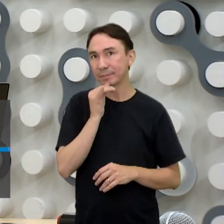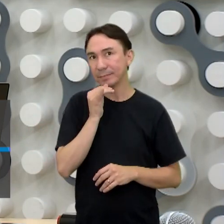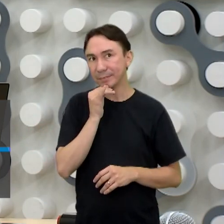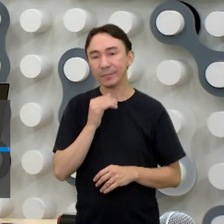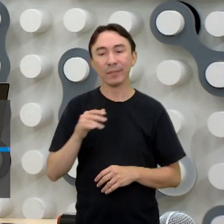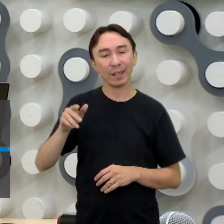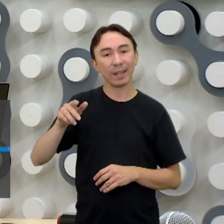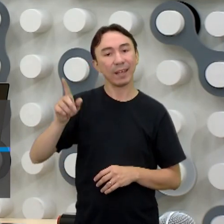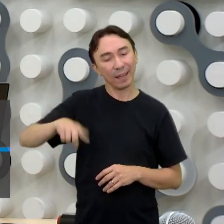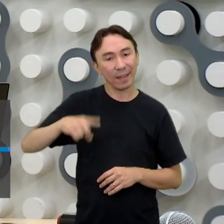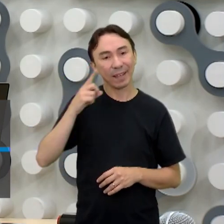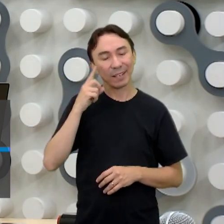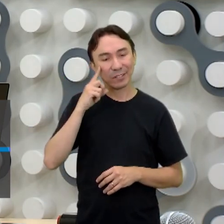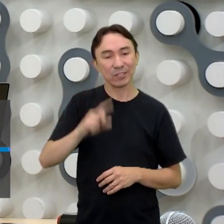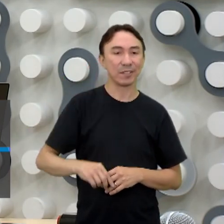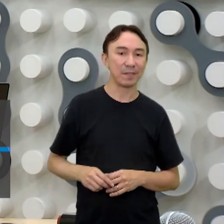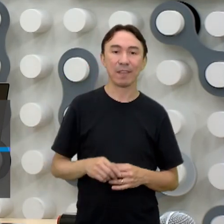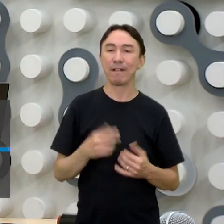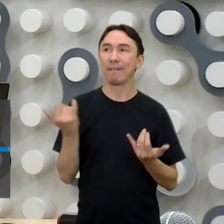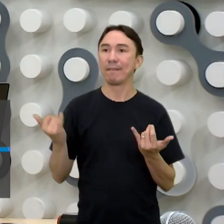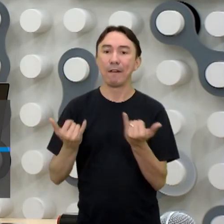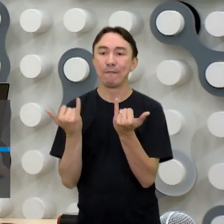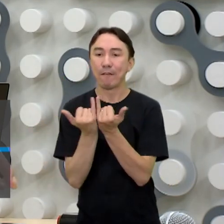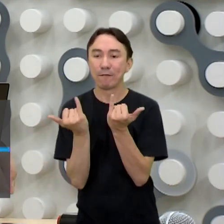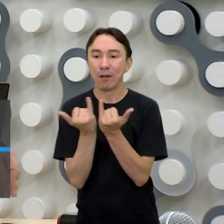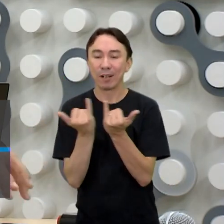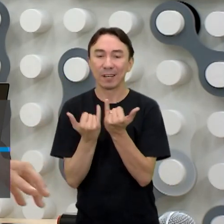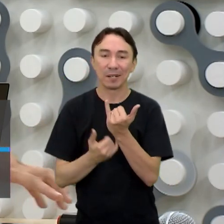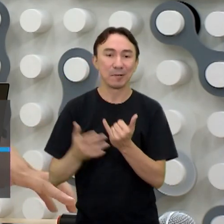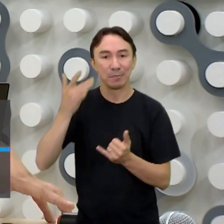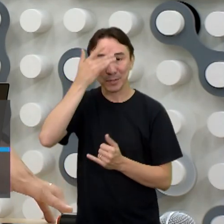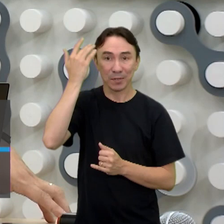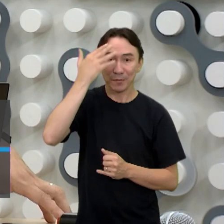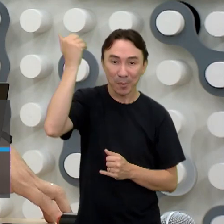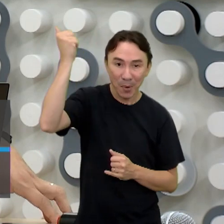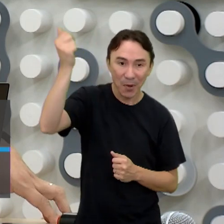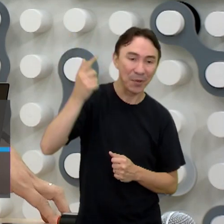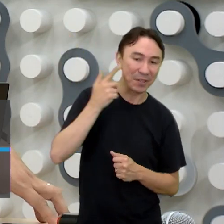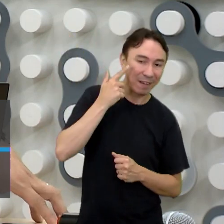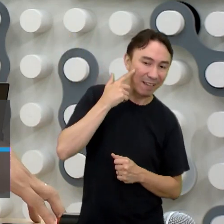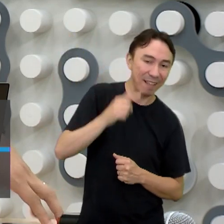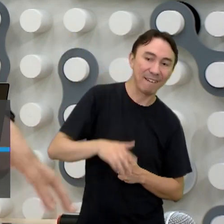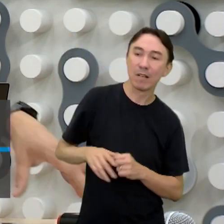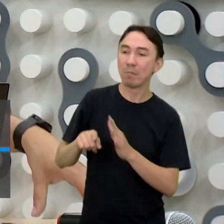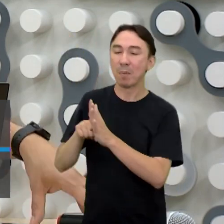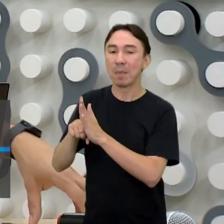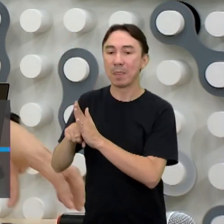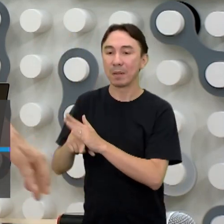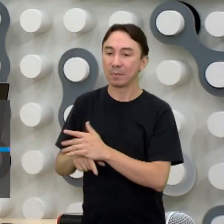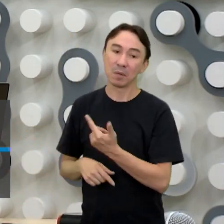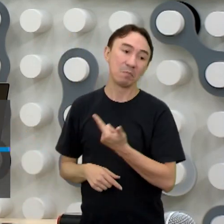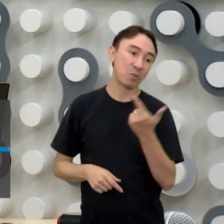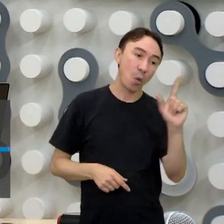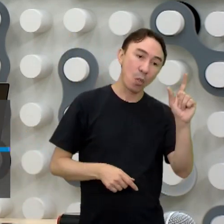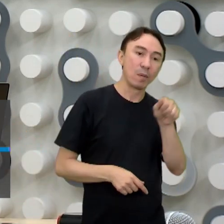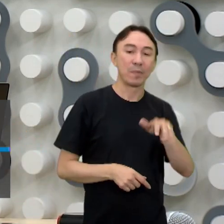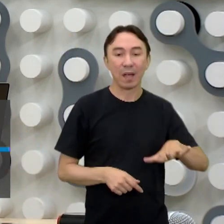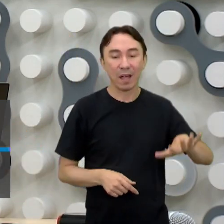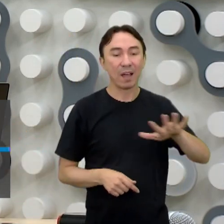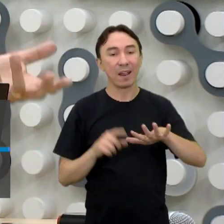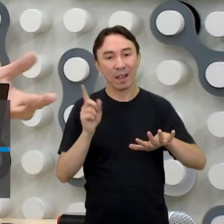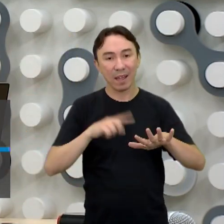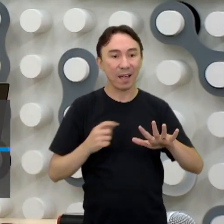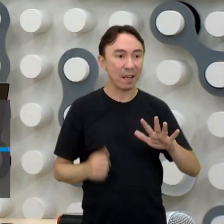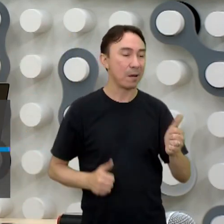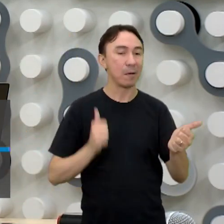fofocas e vida de celebridades. Outros são especialistas em esportes, então os jornais são especialistas